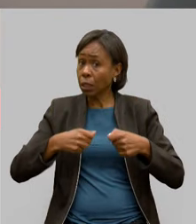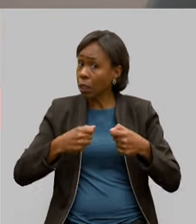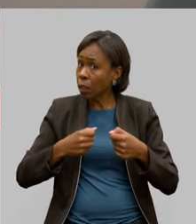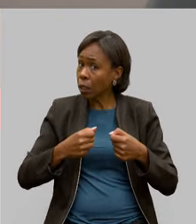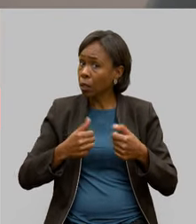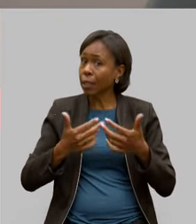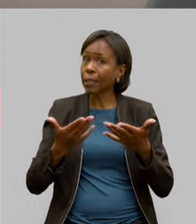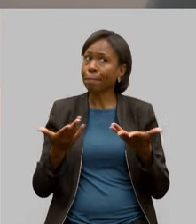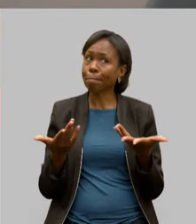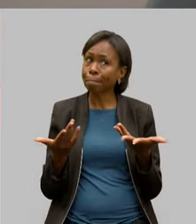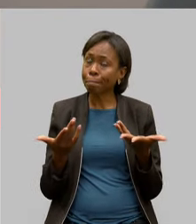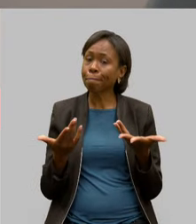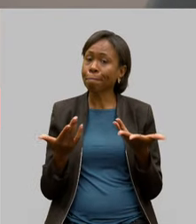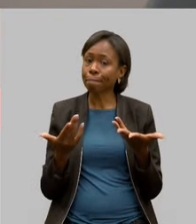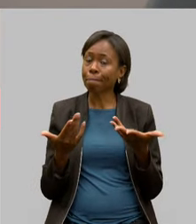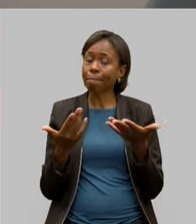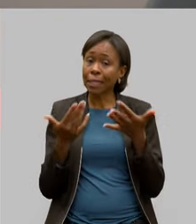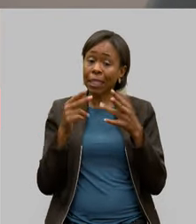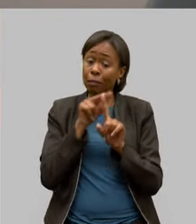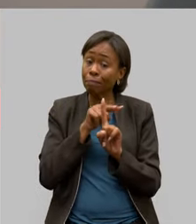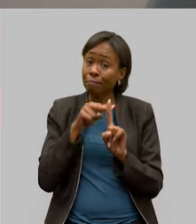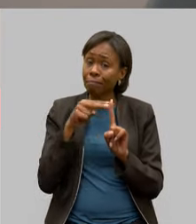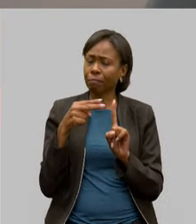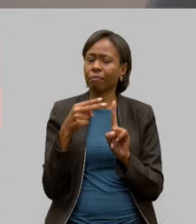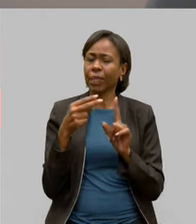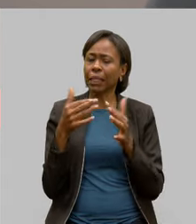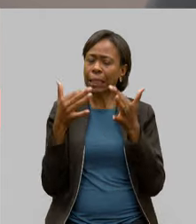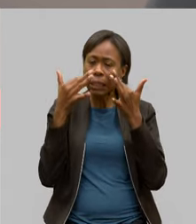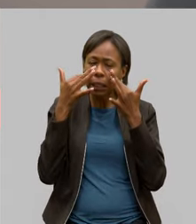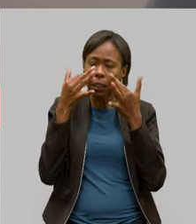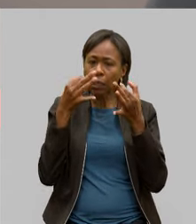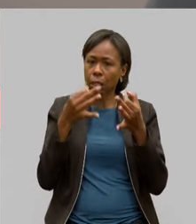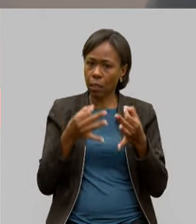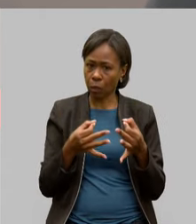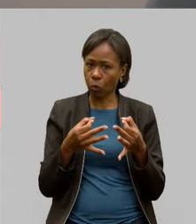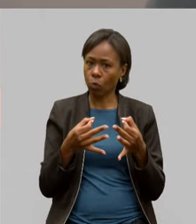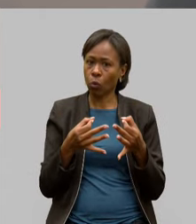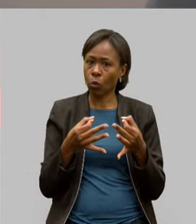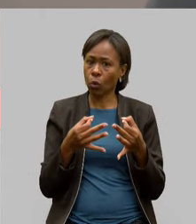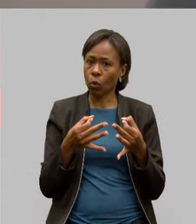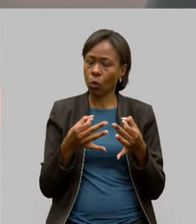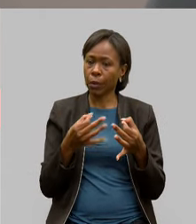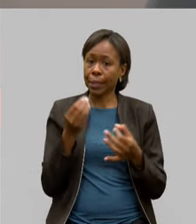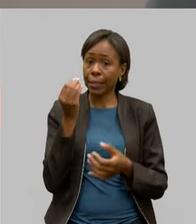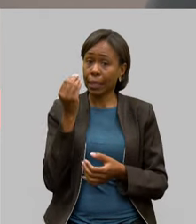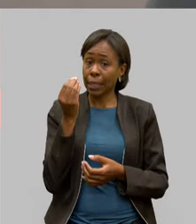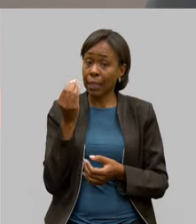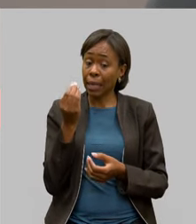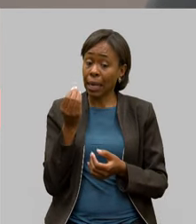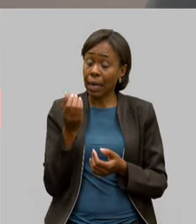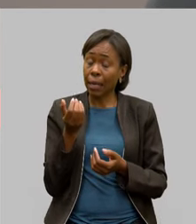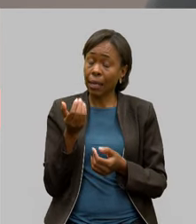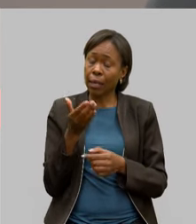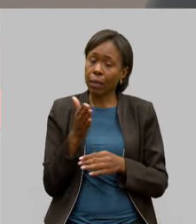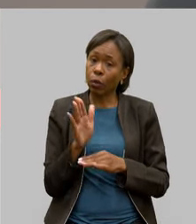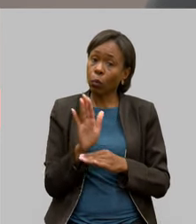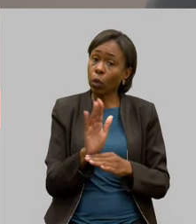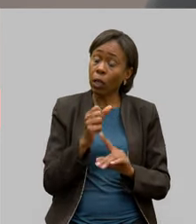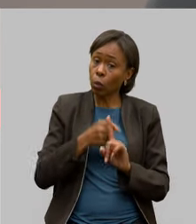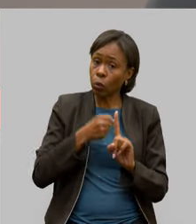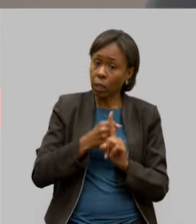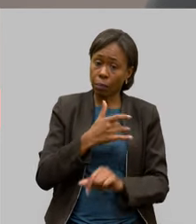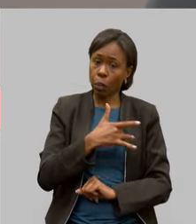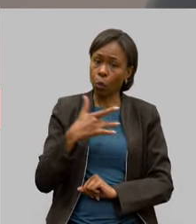que avançar nesse tema buscando a saúde a dignidade da pessoa humana e a igualdade o acesso para